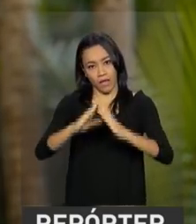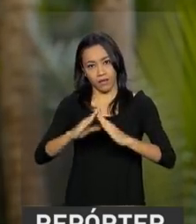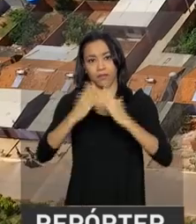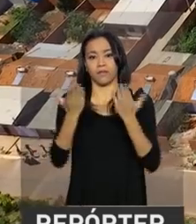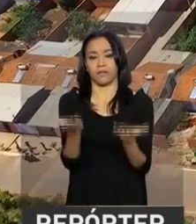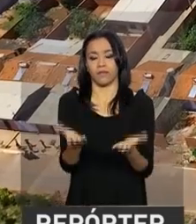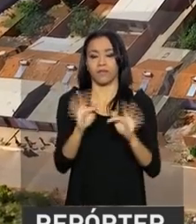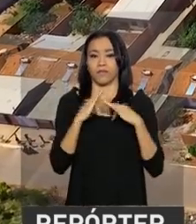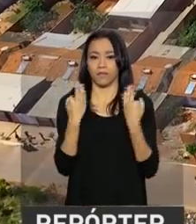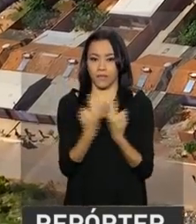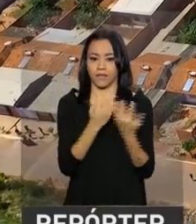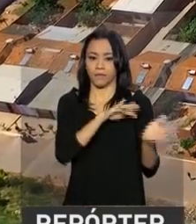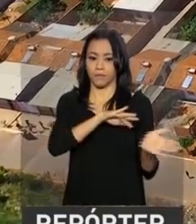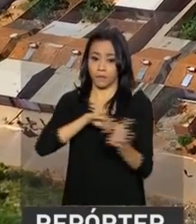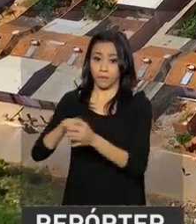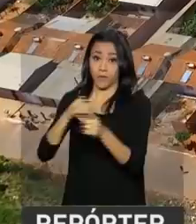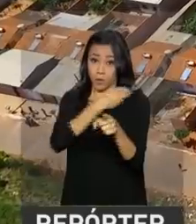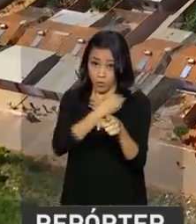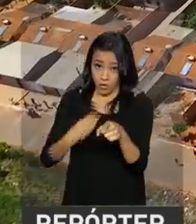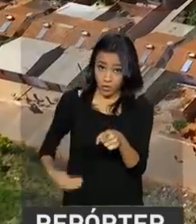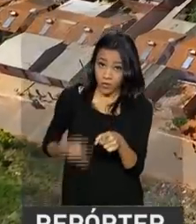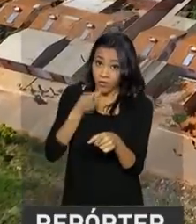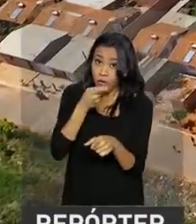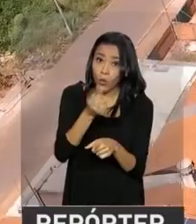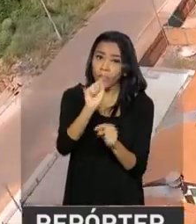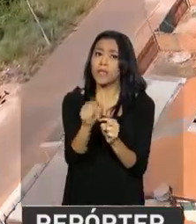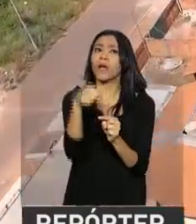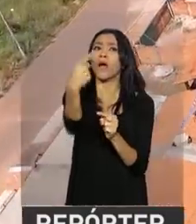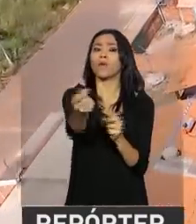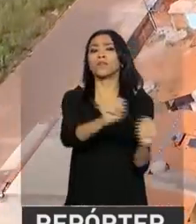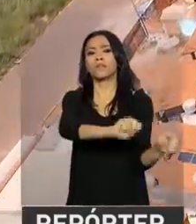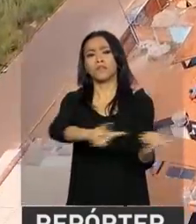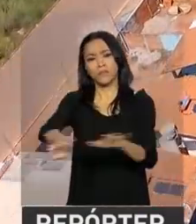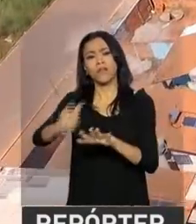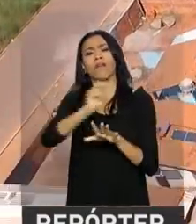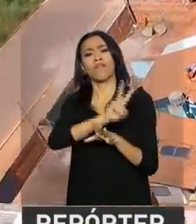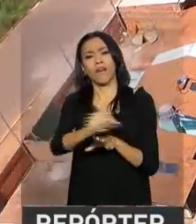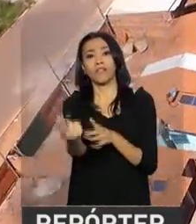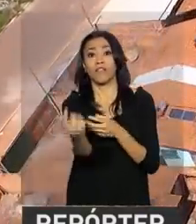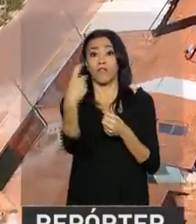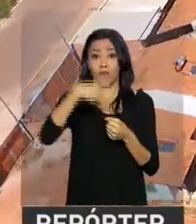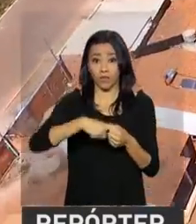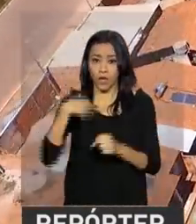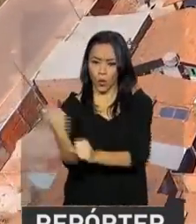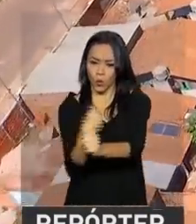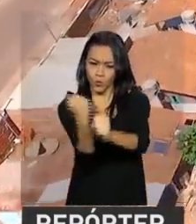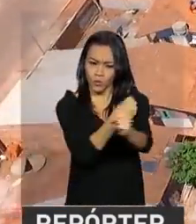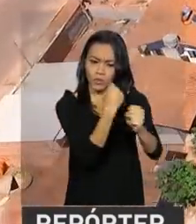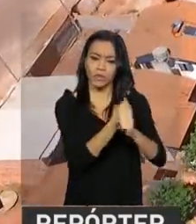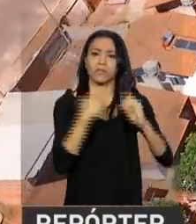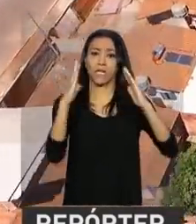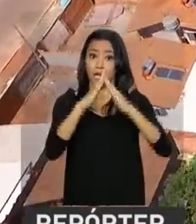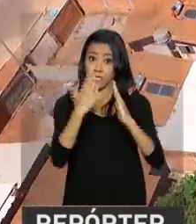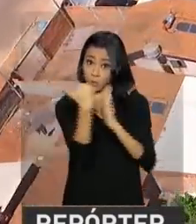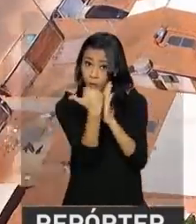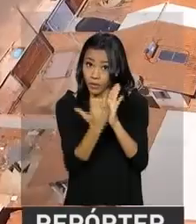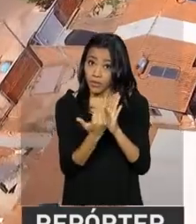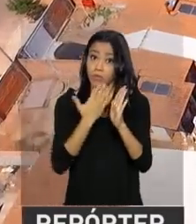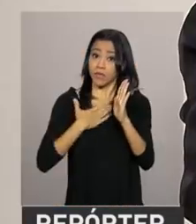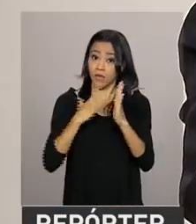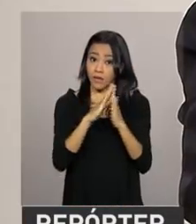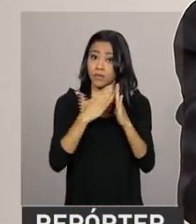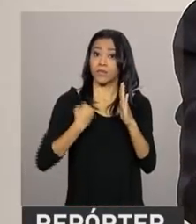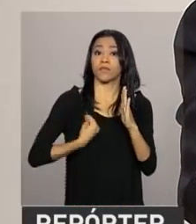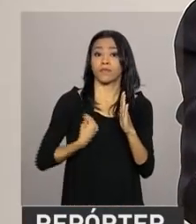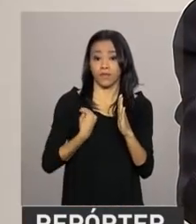desalojadas. O ministro ainda anunciou que na próxima semana serão retomadas as obras de moradias do programa Minha Casa Minha